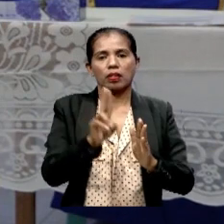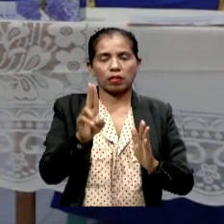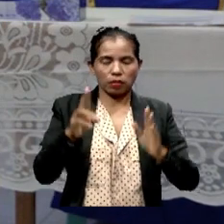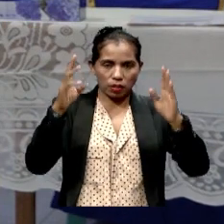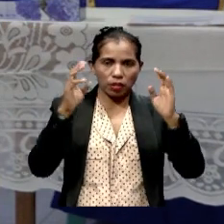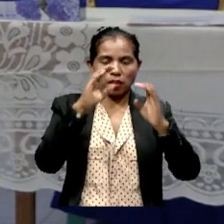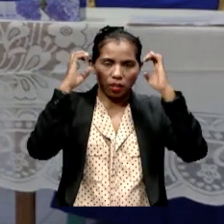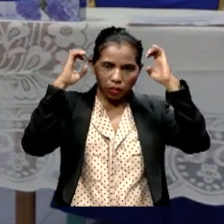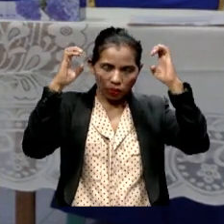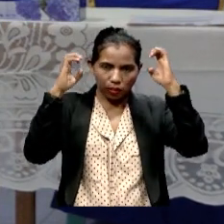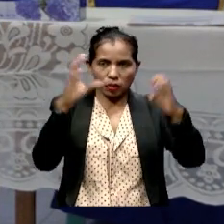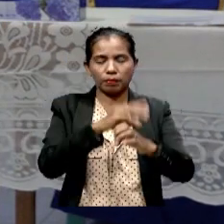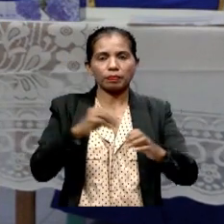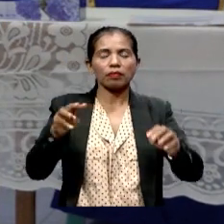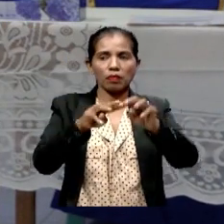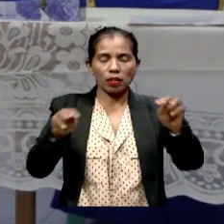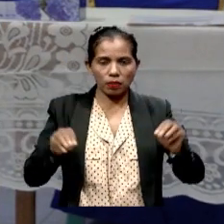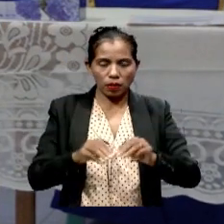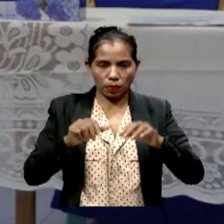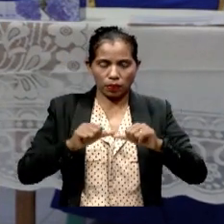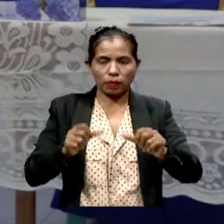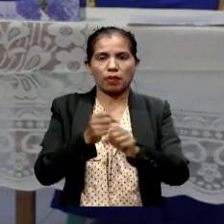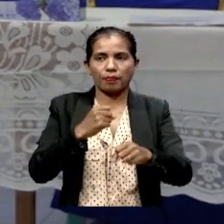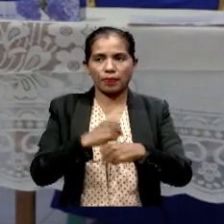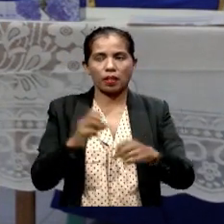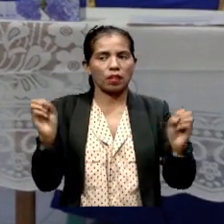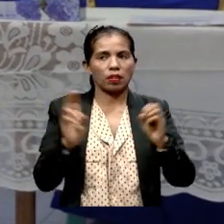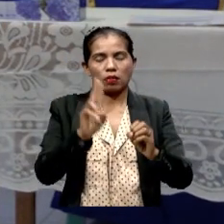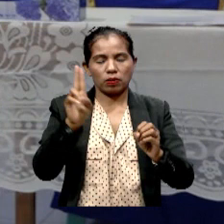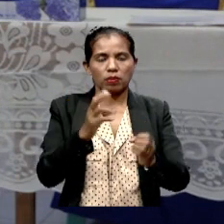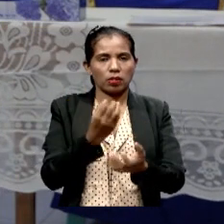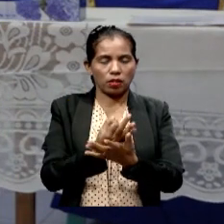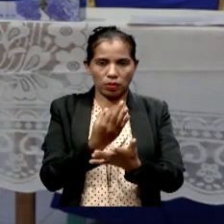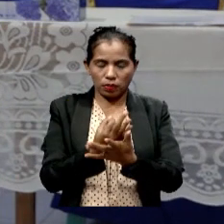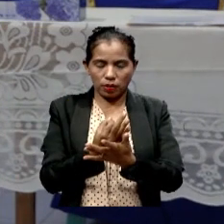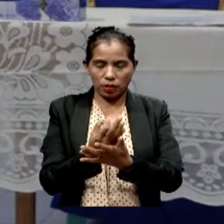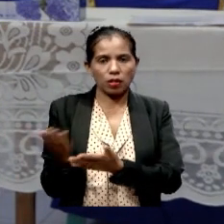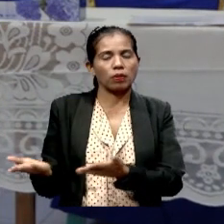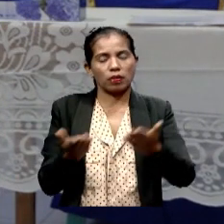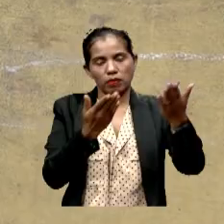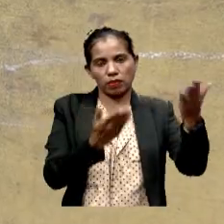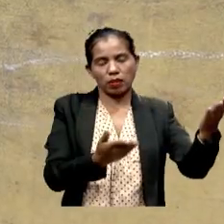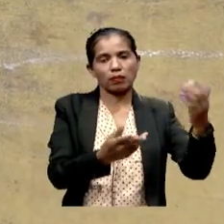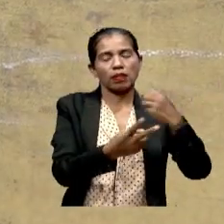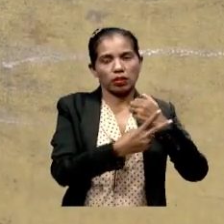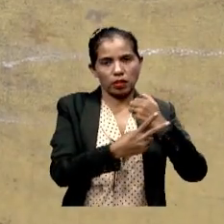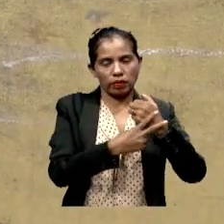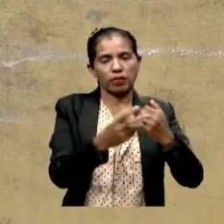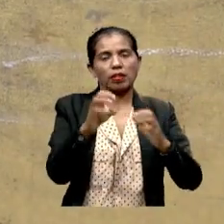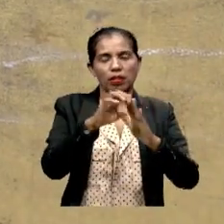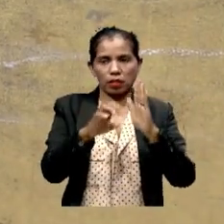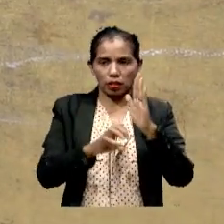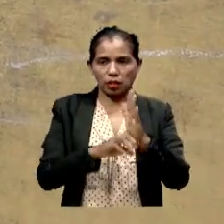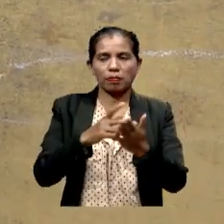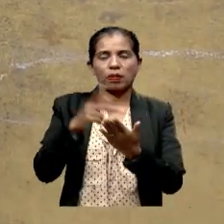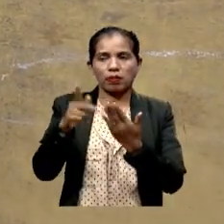necessidade de educação, nem a nível municipal, se continua a mas quando lá executa, o orçamento nem sempre devolve, filha fala, para o cofre Estado. O programa, quando o orçamento quando